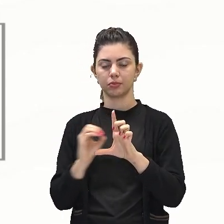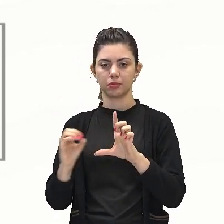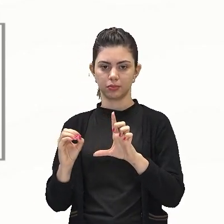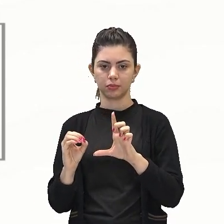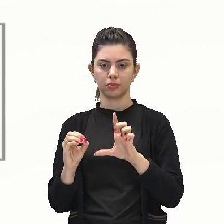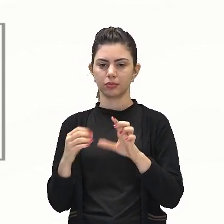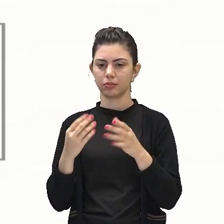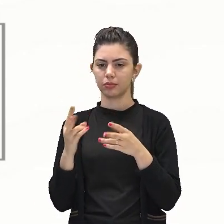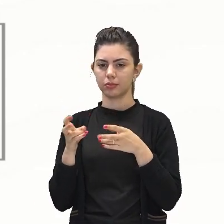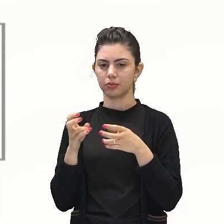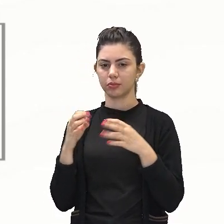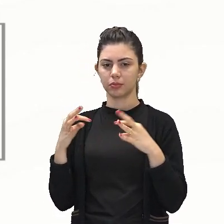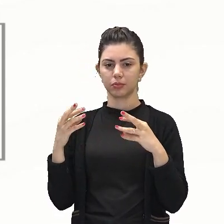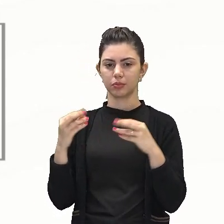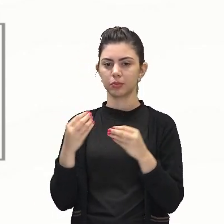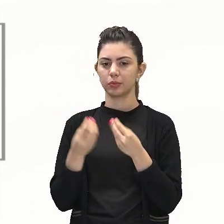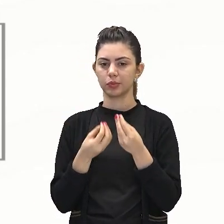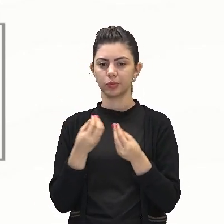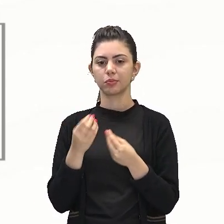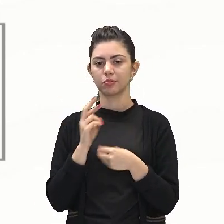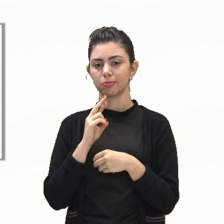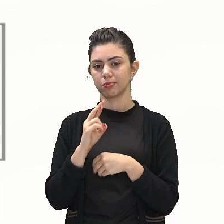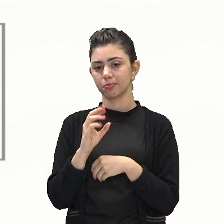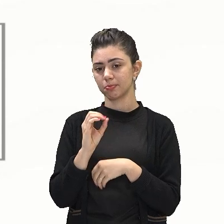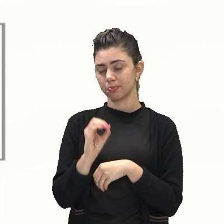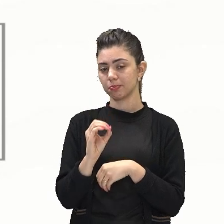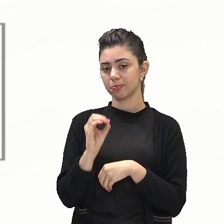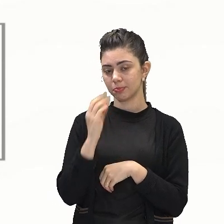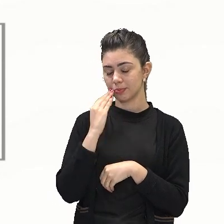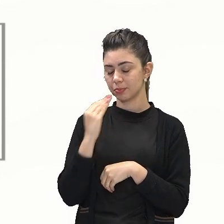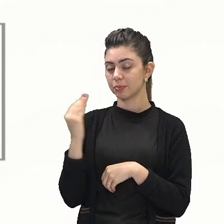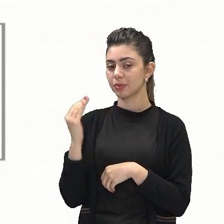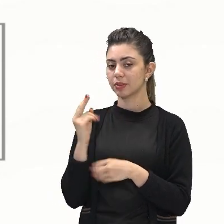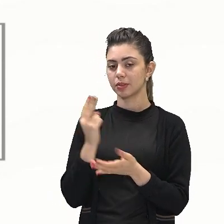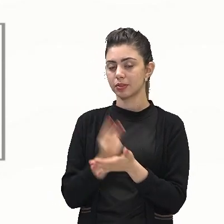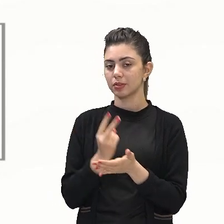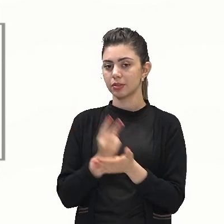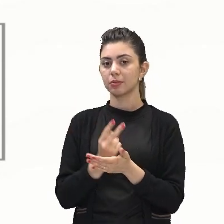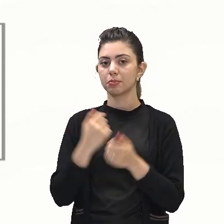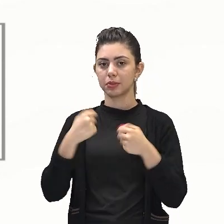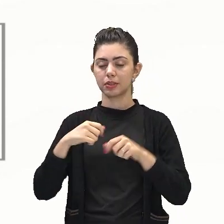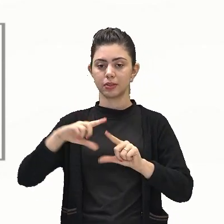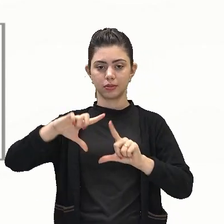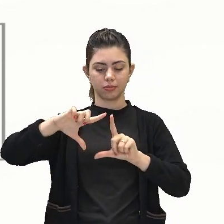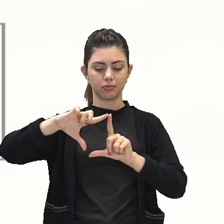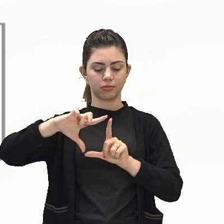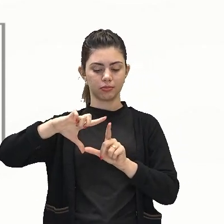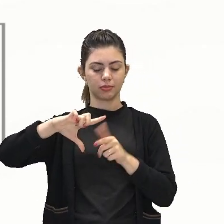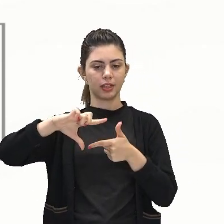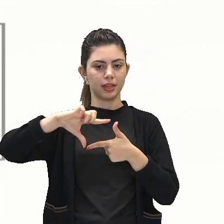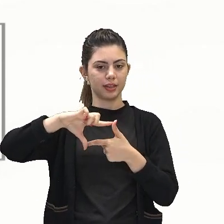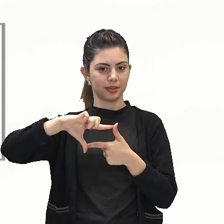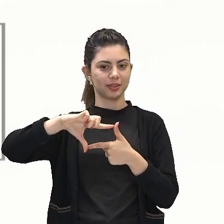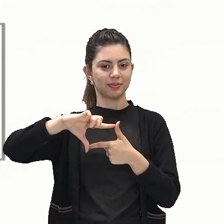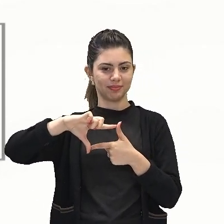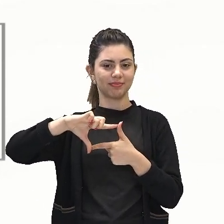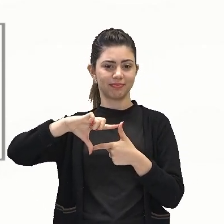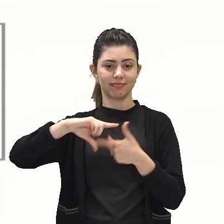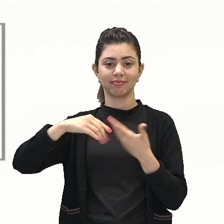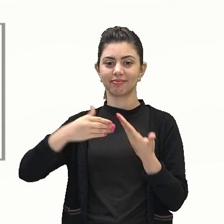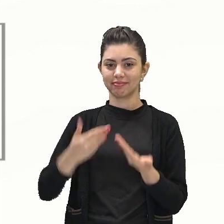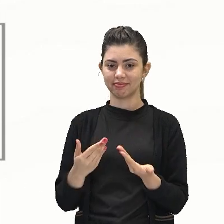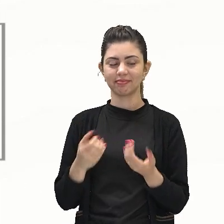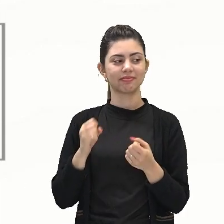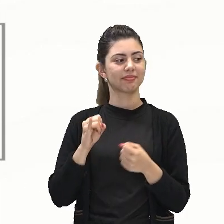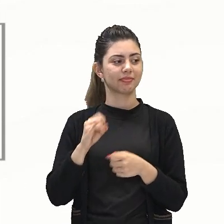esses daqui estão sendo 0, sempre fazendo esse triângulozinho. Se dentro do triângulo constituído ali,